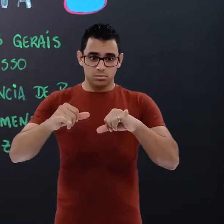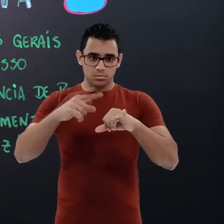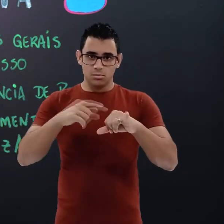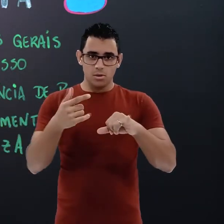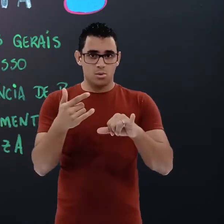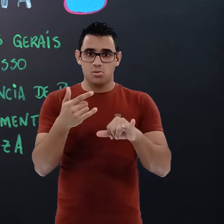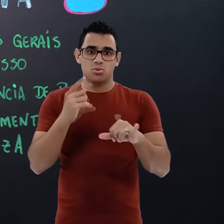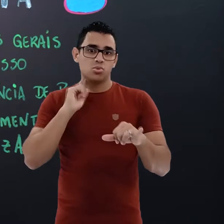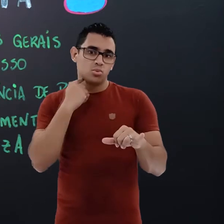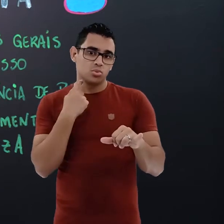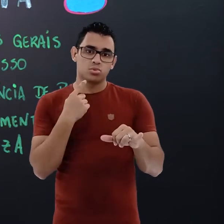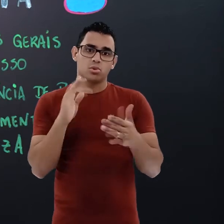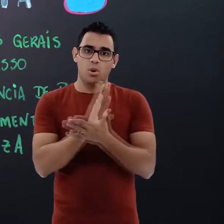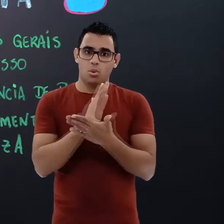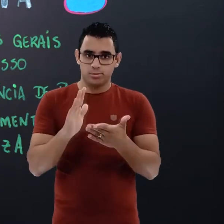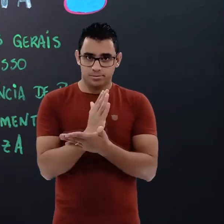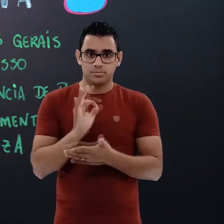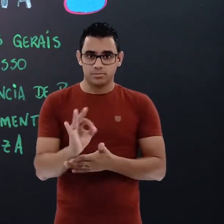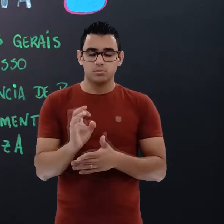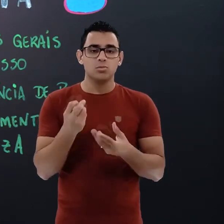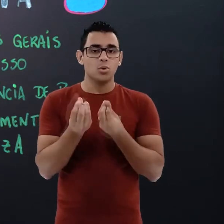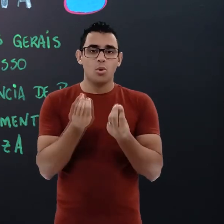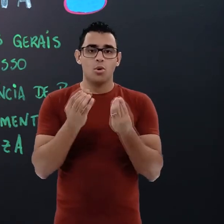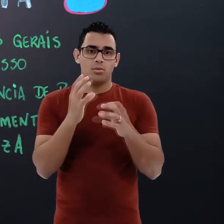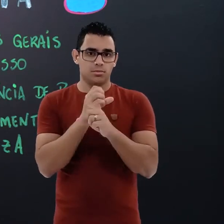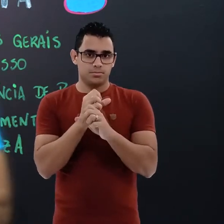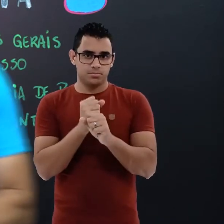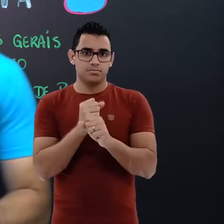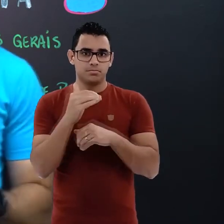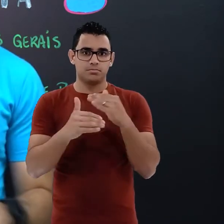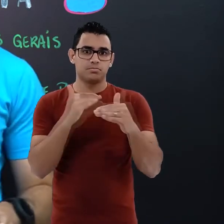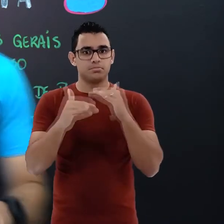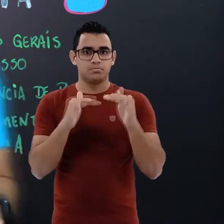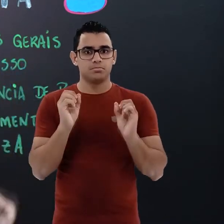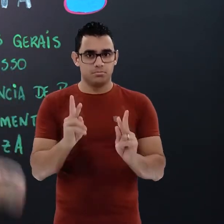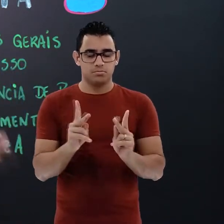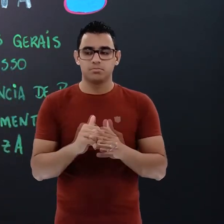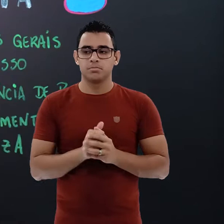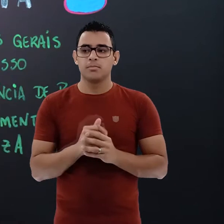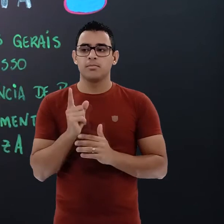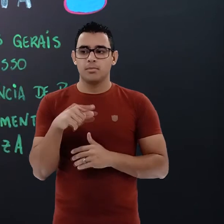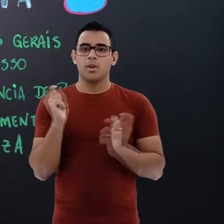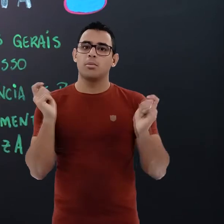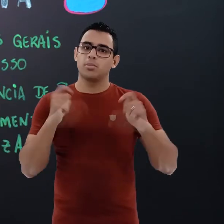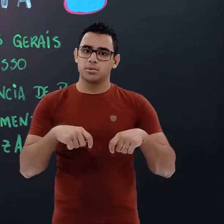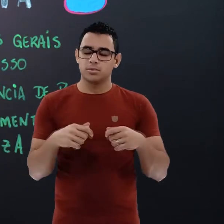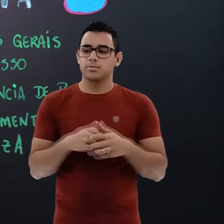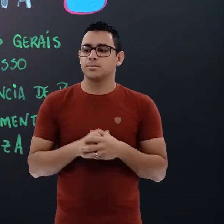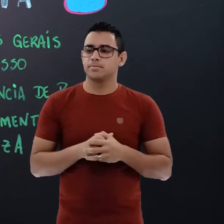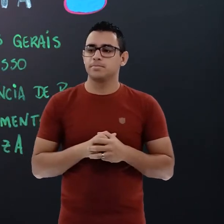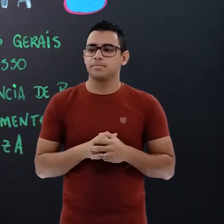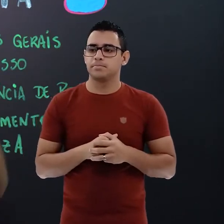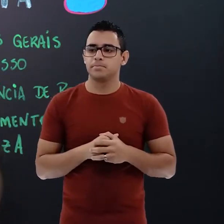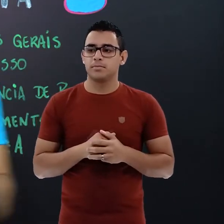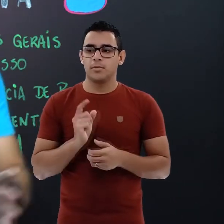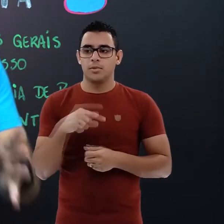puro, como é que isso vai influenciar e como é que a gente vai calcular esse processo, tudo bem? Então esses são os casos da estequiometria.